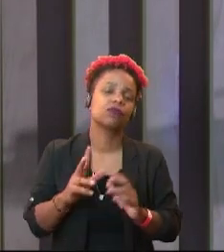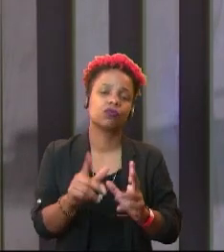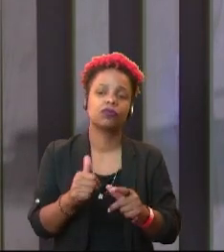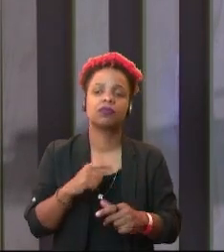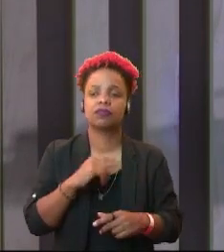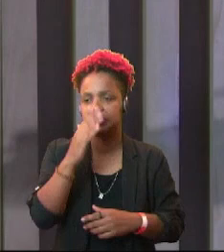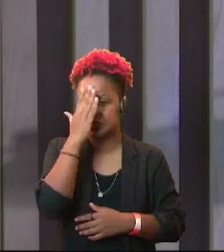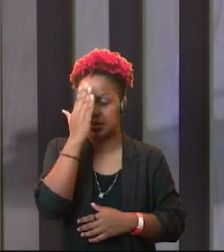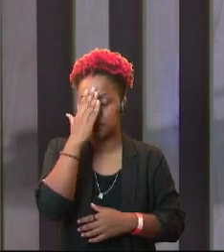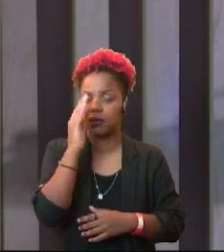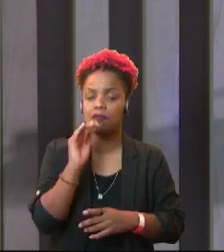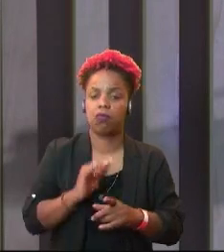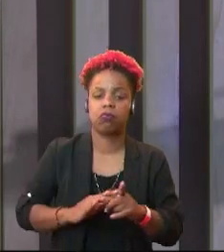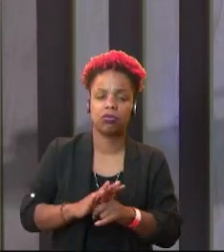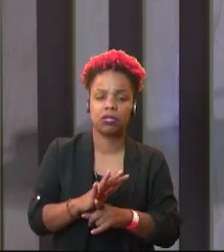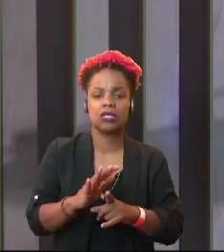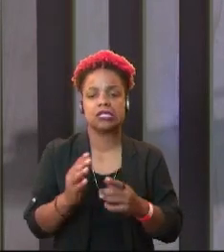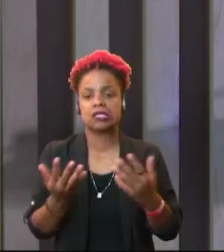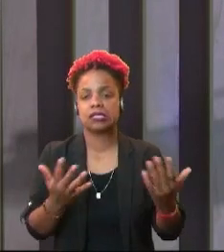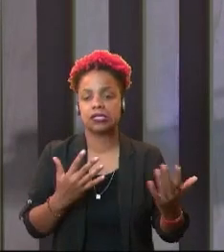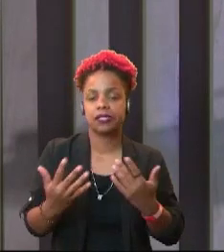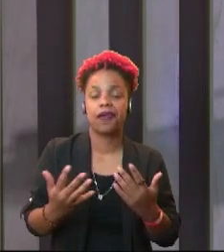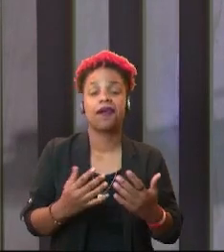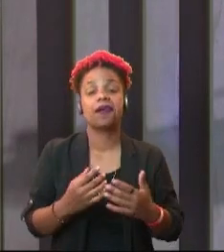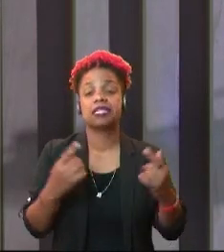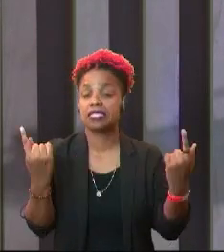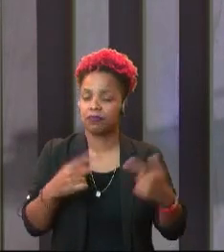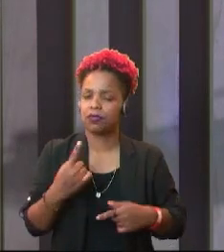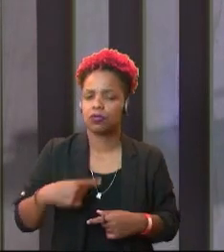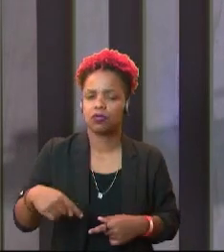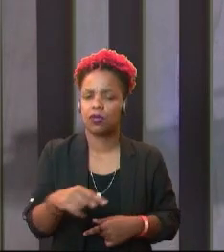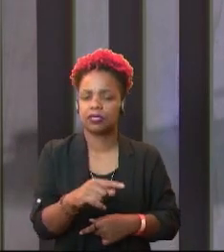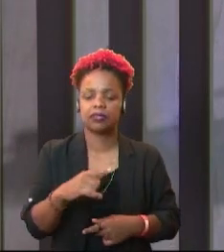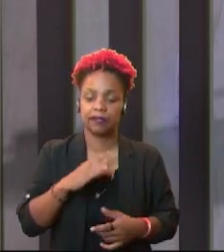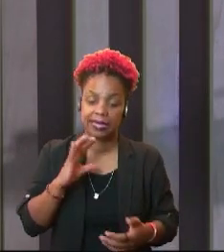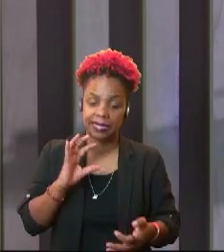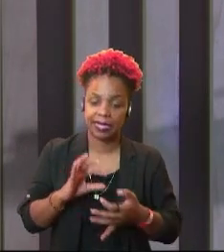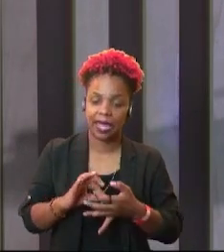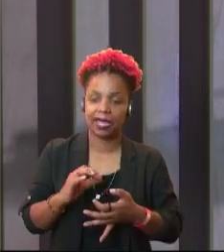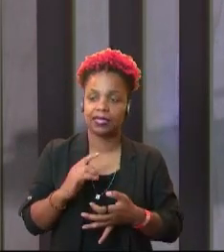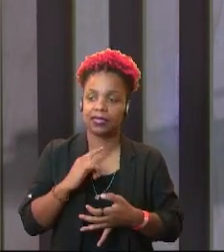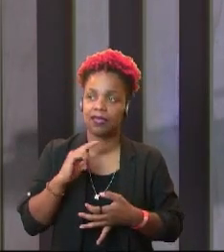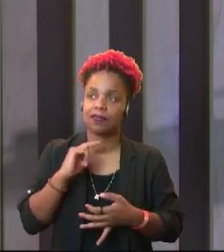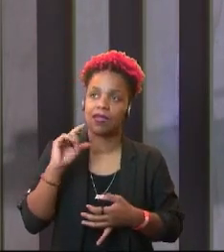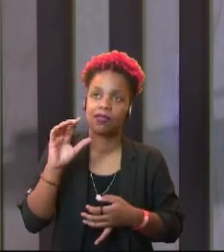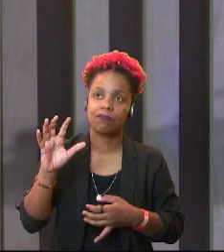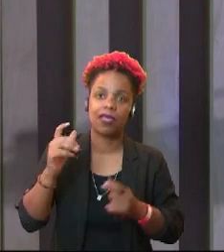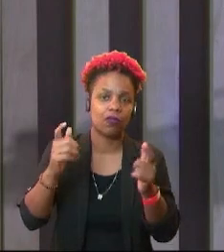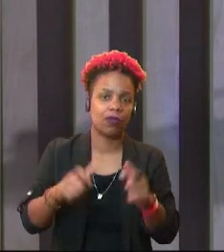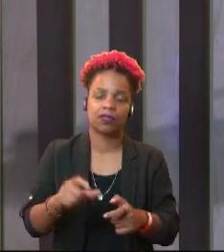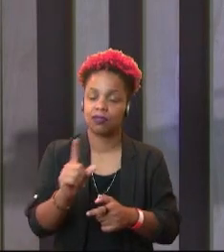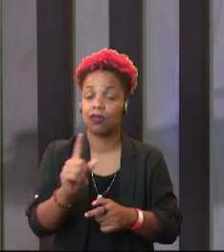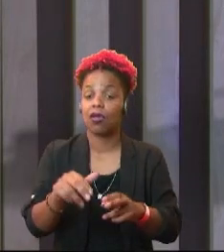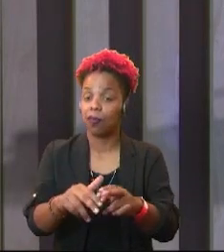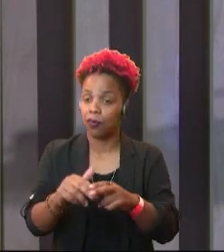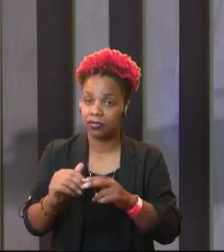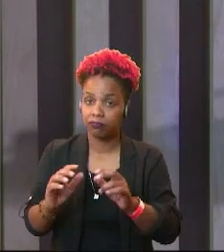que existem muitas ameaças e desafios que nós estamos enfrentando que não são ligados à geografia. O terrorismo, mudança